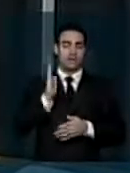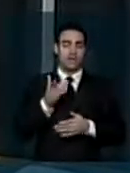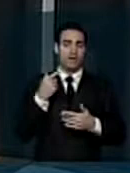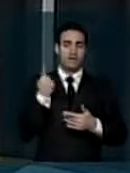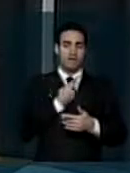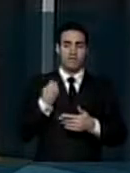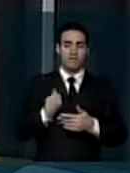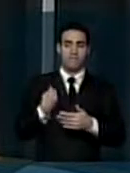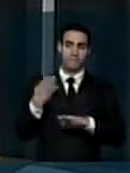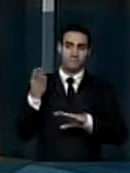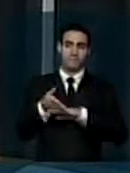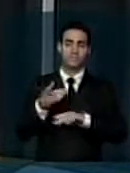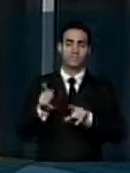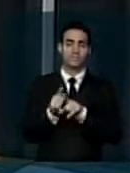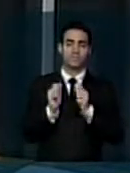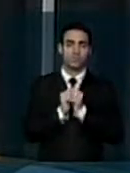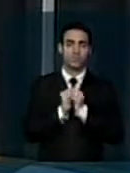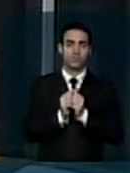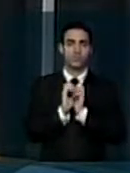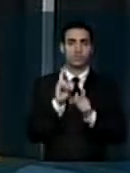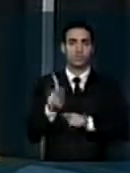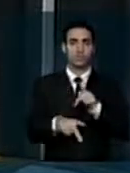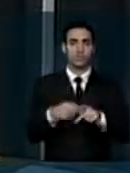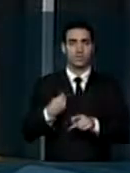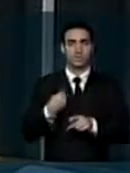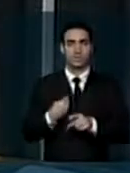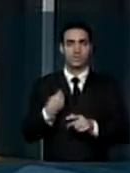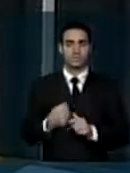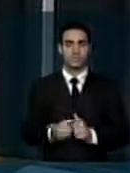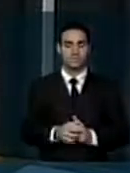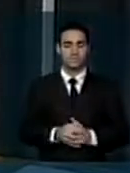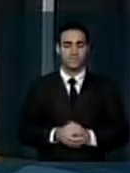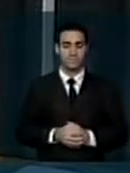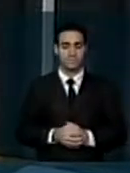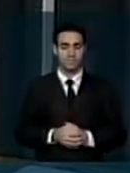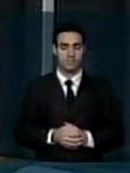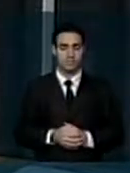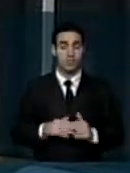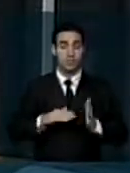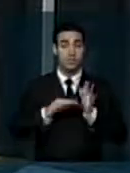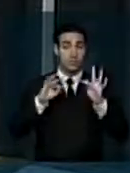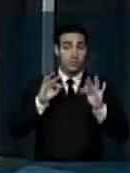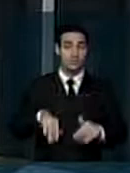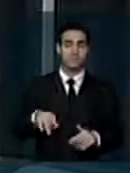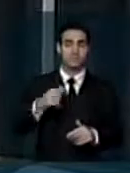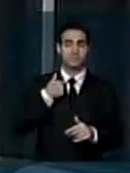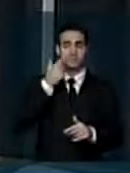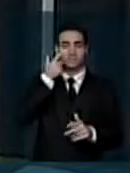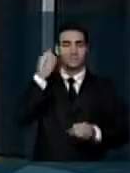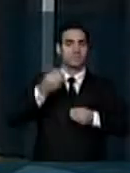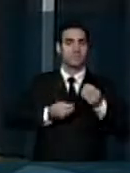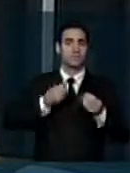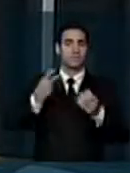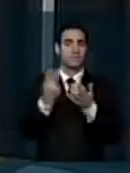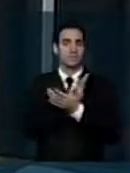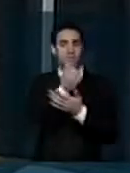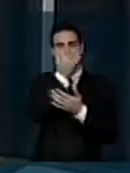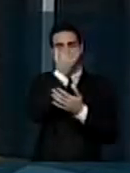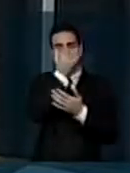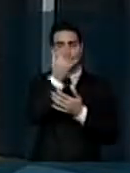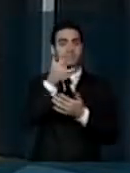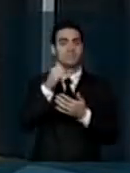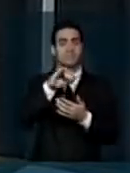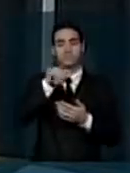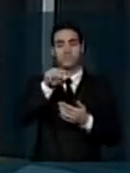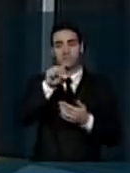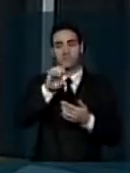também lá no meio do povo vivenciando isso. E por último, para a gente ver um pouco daquela ironia que Dom José Maria Pires